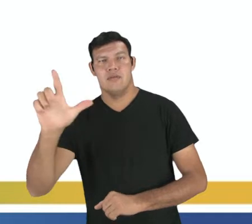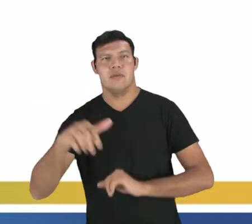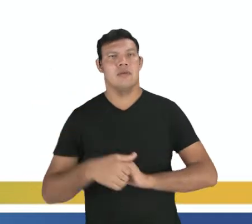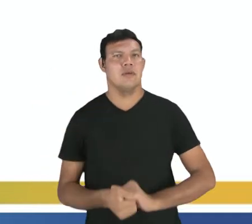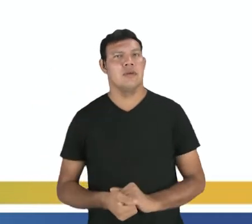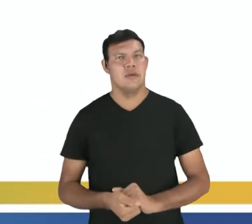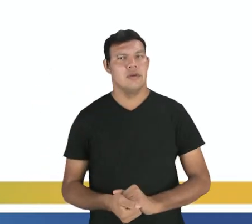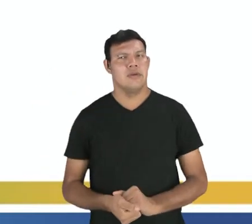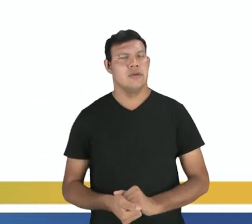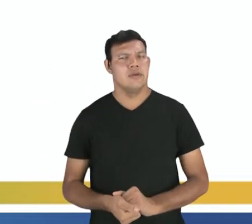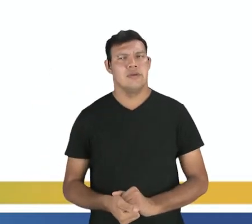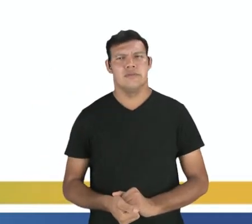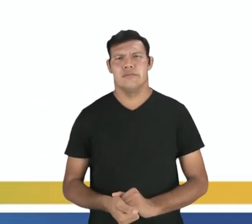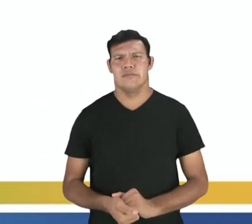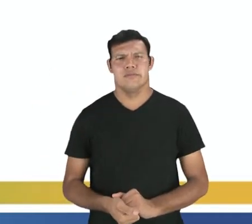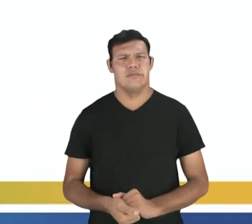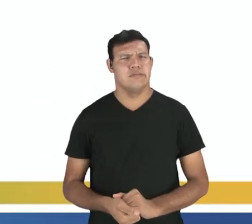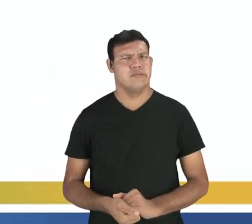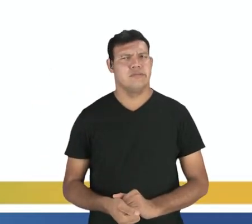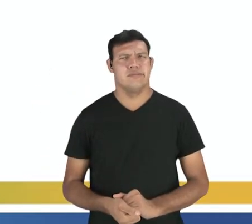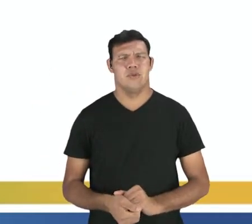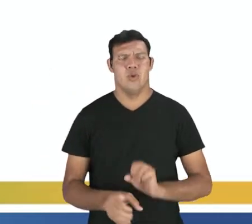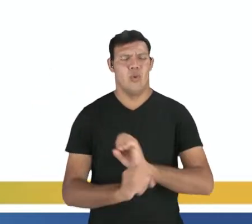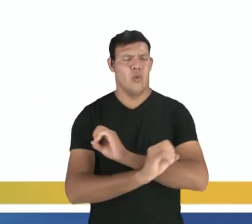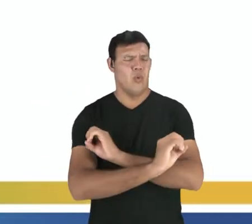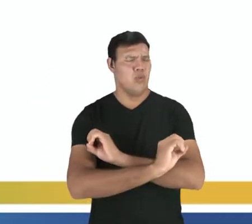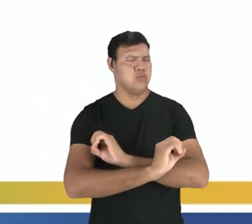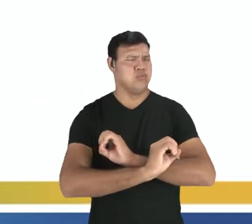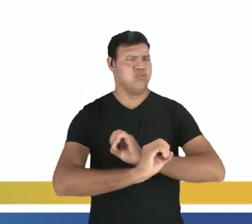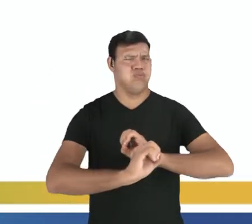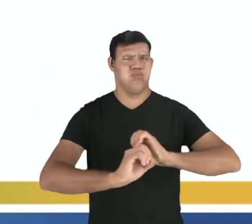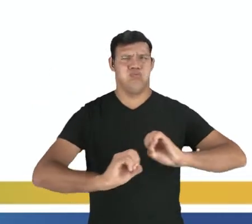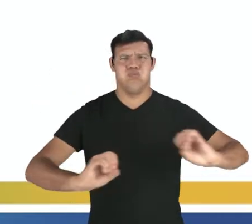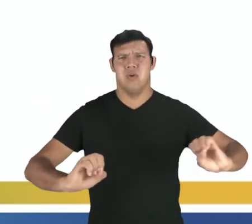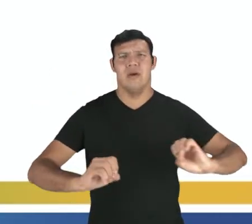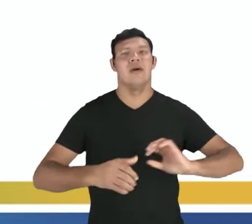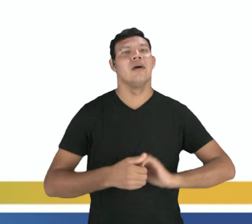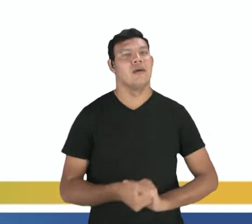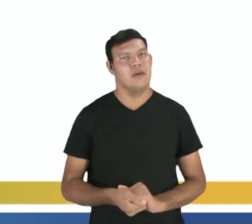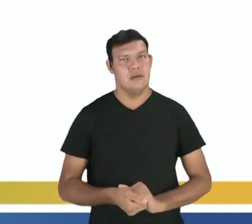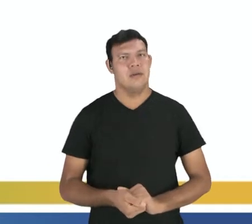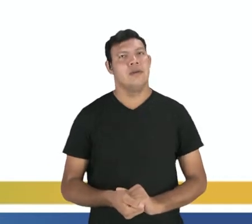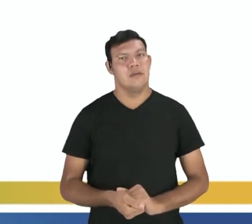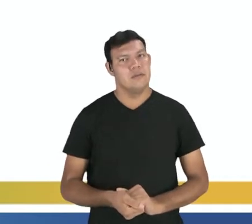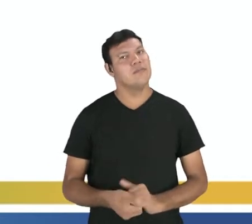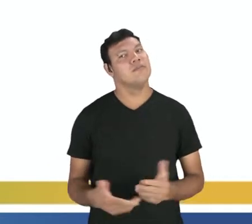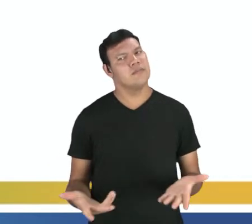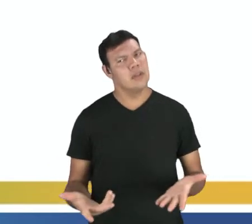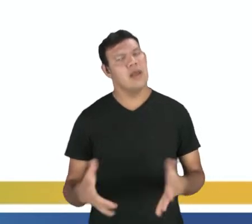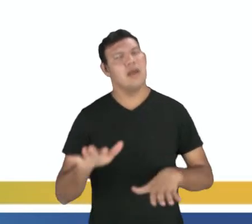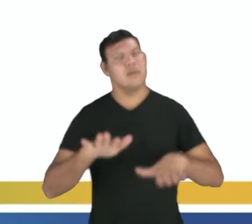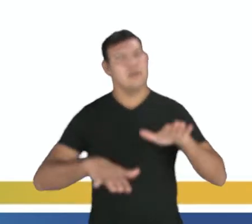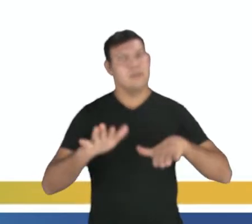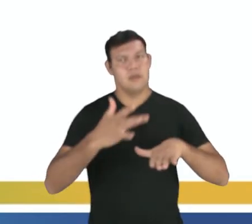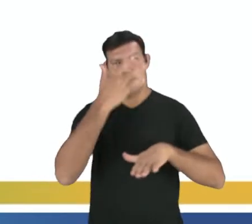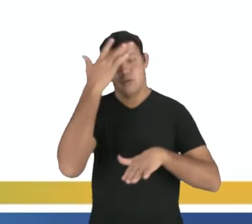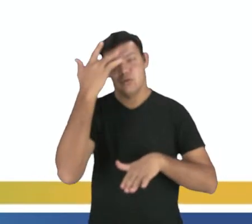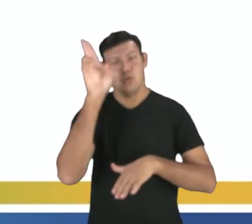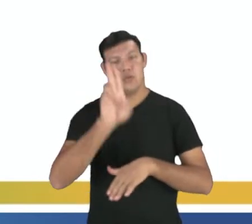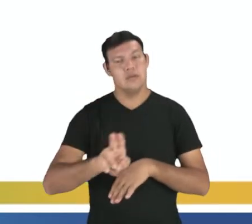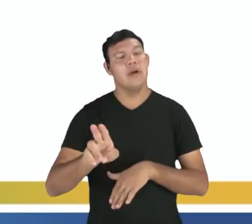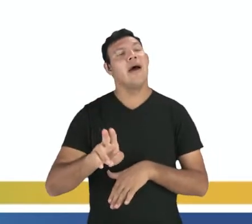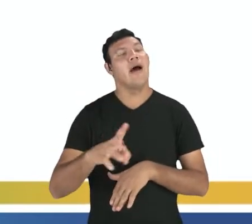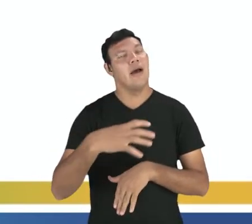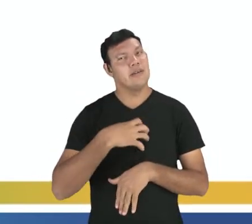horrível. Mas, dependendo da pessoa que estiver falando, faz todo sentido usá-las conjuntamente.